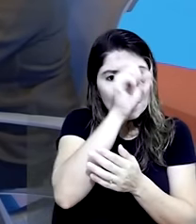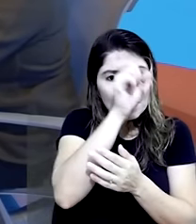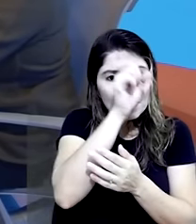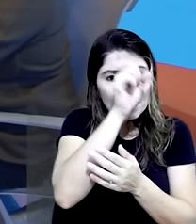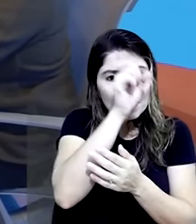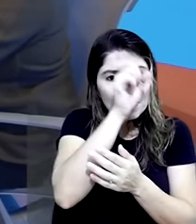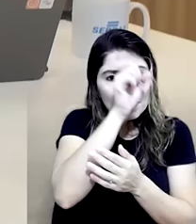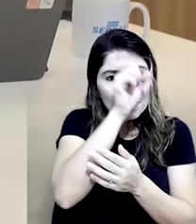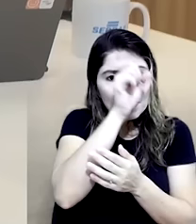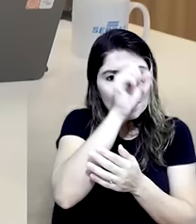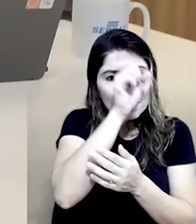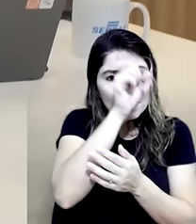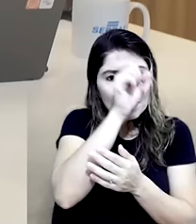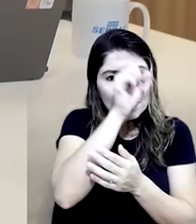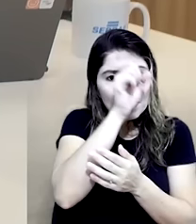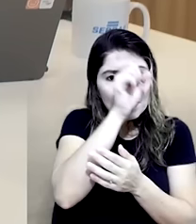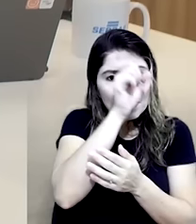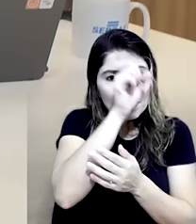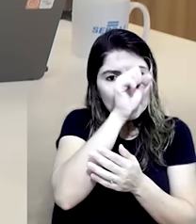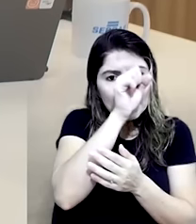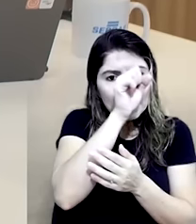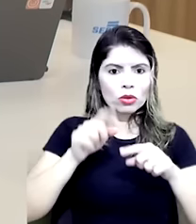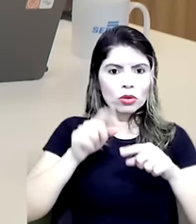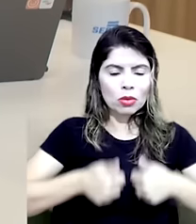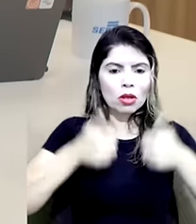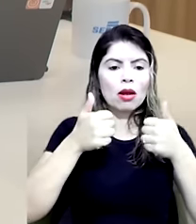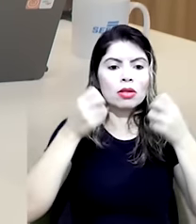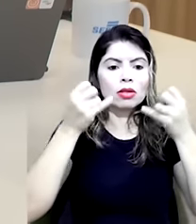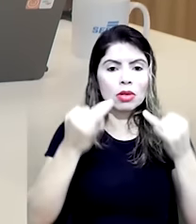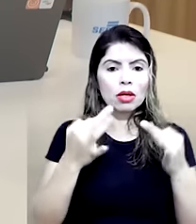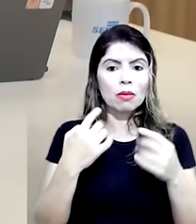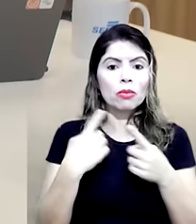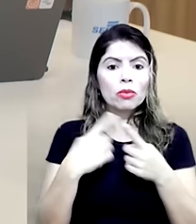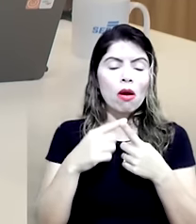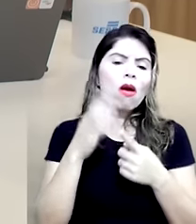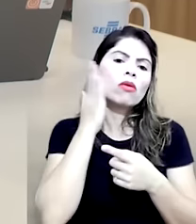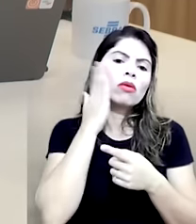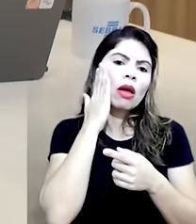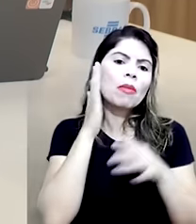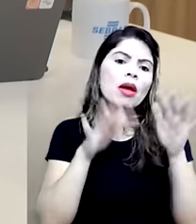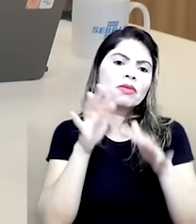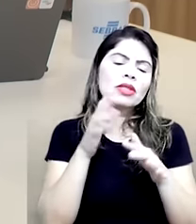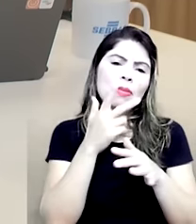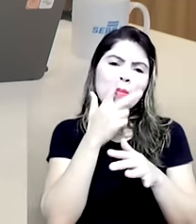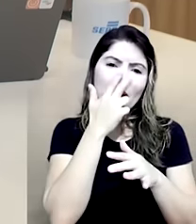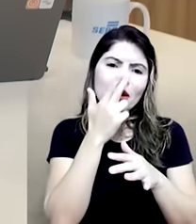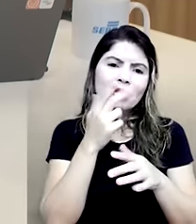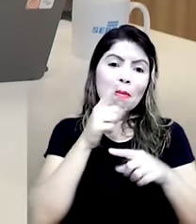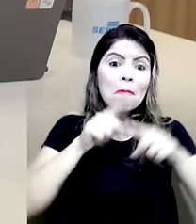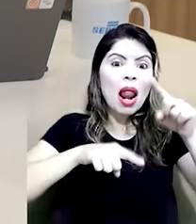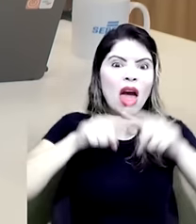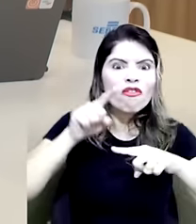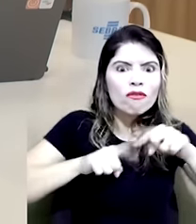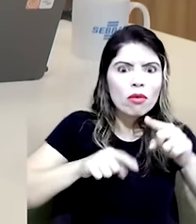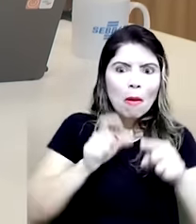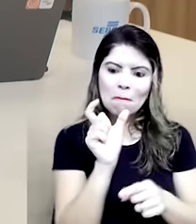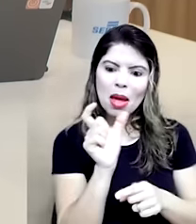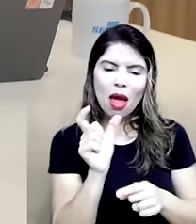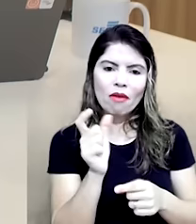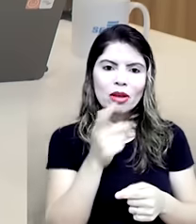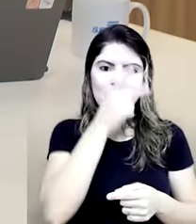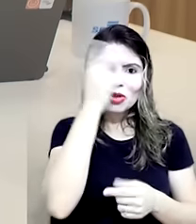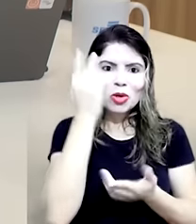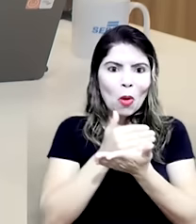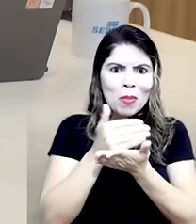aprofundar um pouquinho mais nesses recursos César fala pra gente explica porque eu sei que às vezes pode parecer um palavrão para quem tá começando na